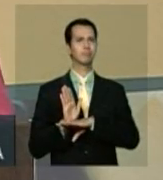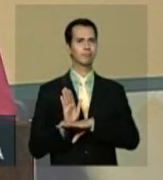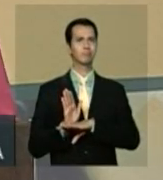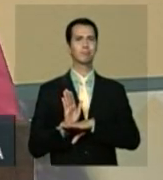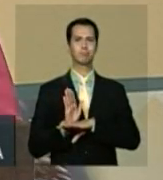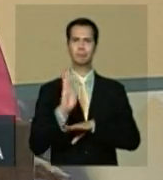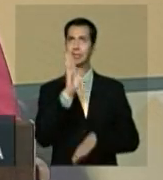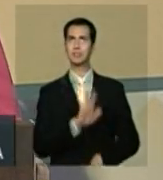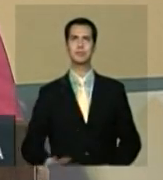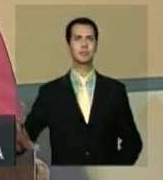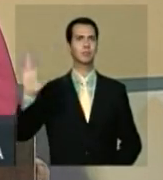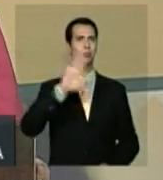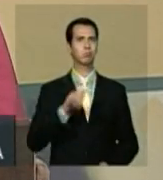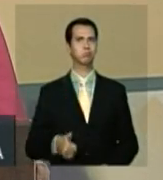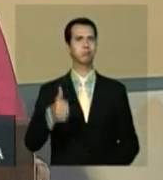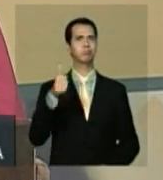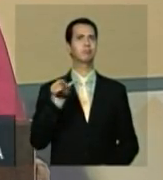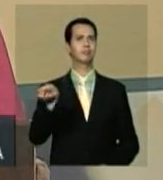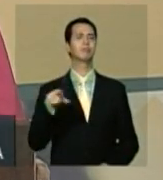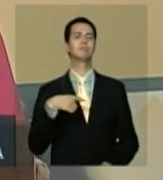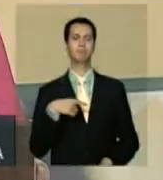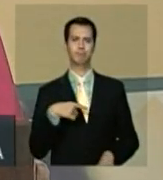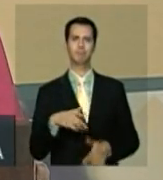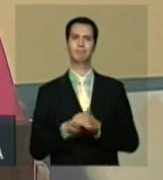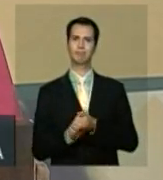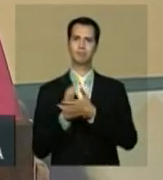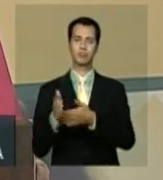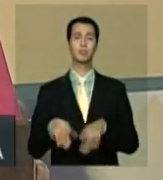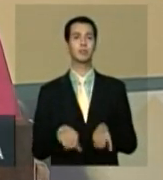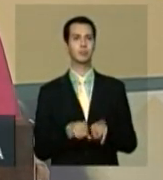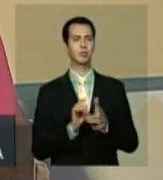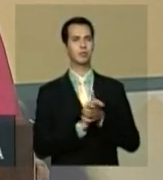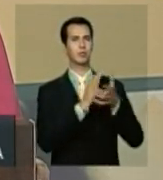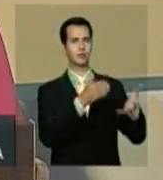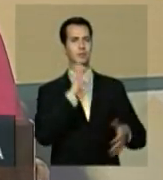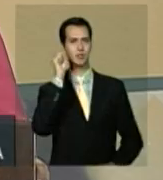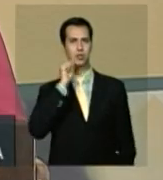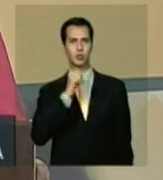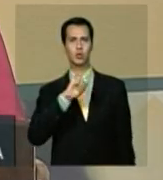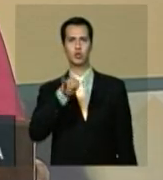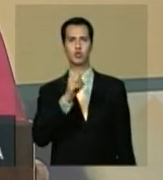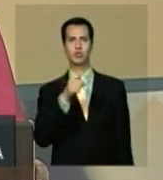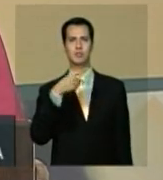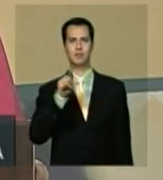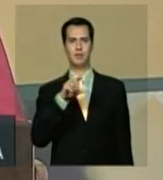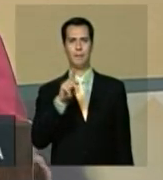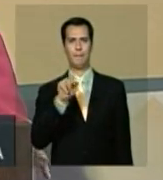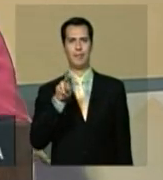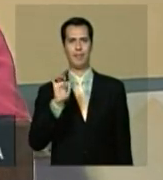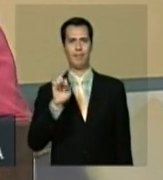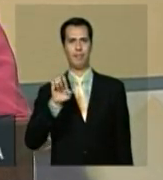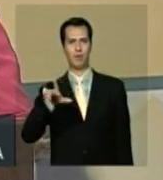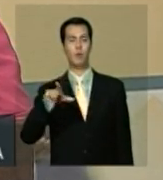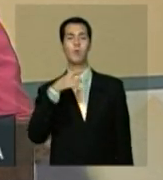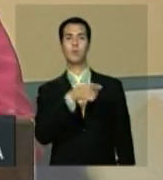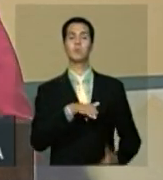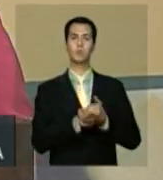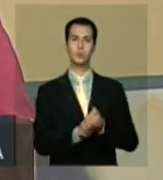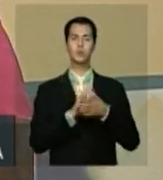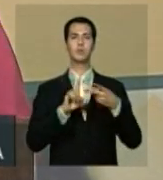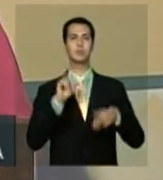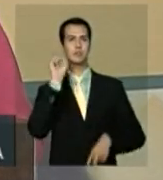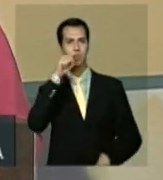país queria cumprimentar também o Senador José Pimentel líder do governo no Congresso Nacional Senador